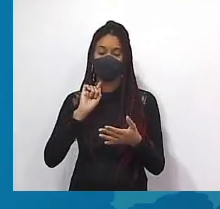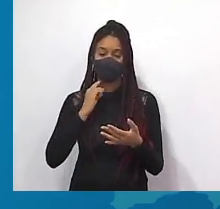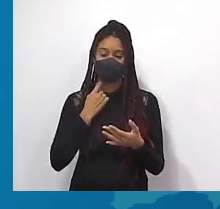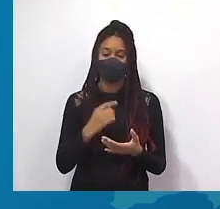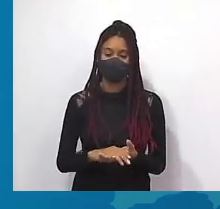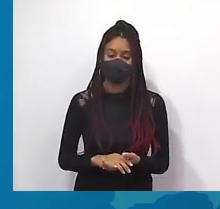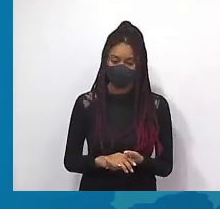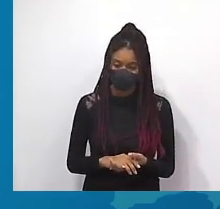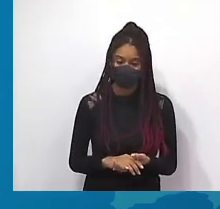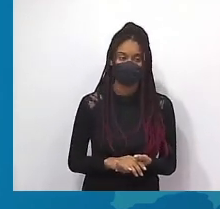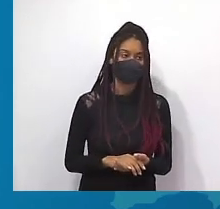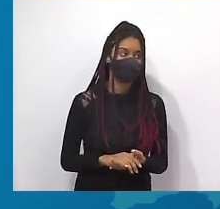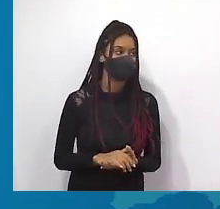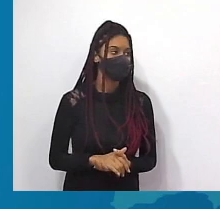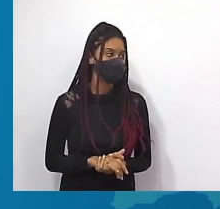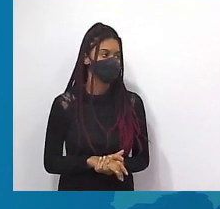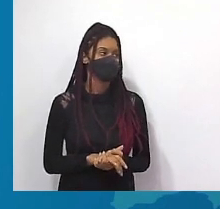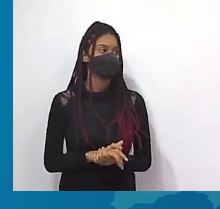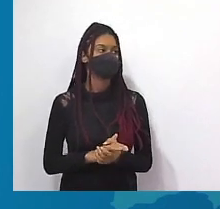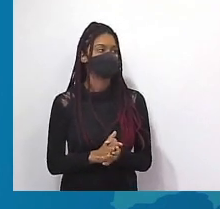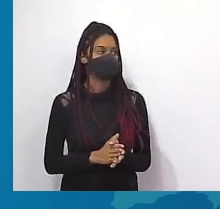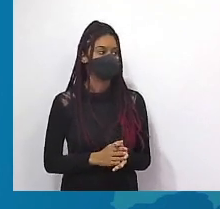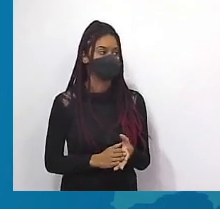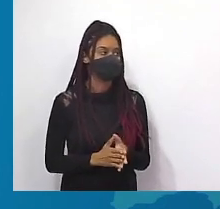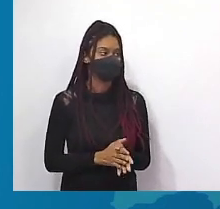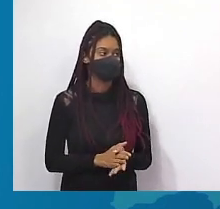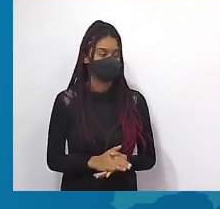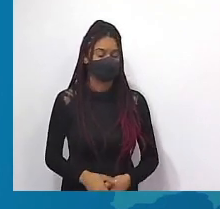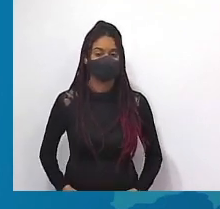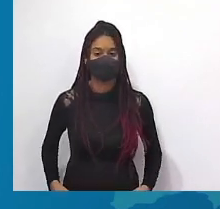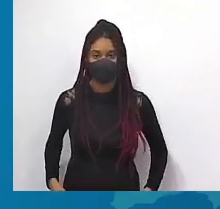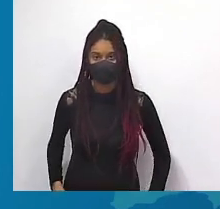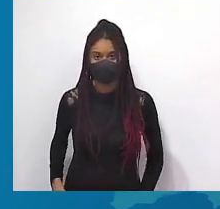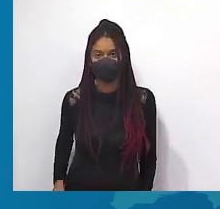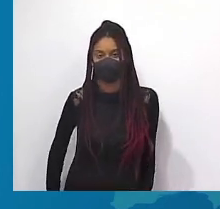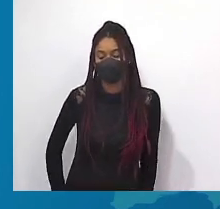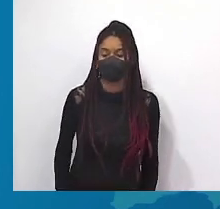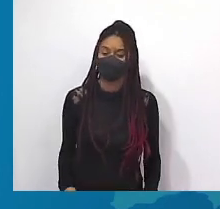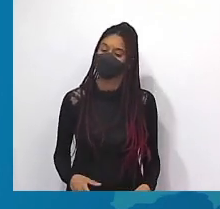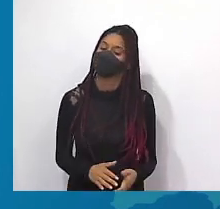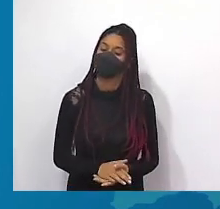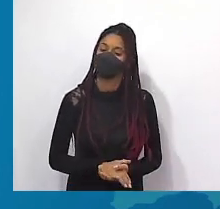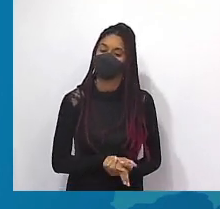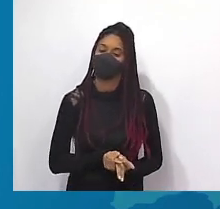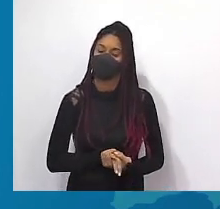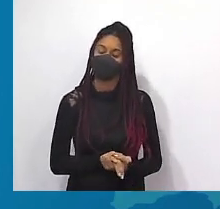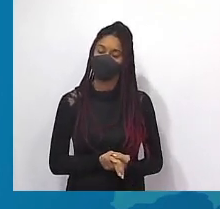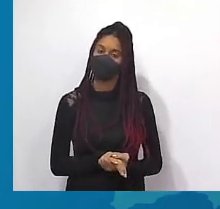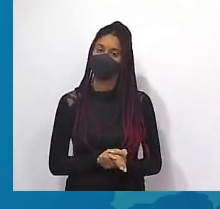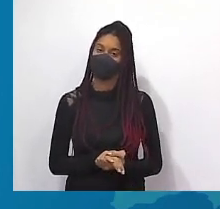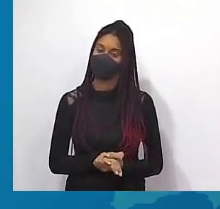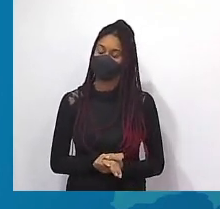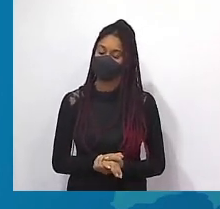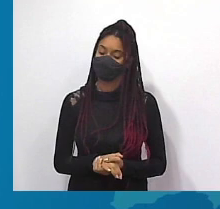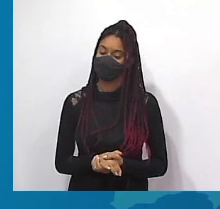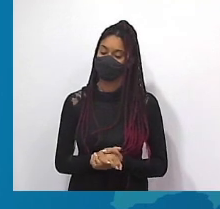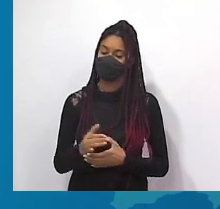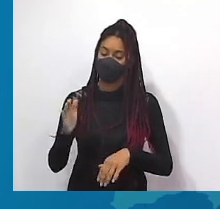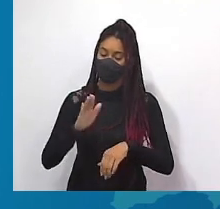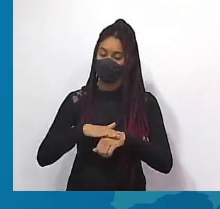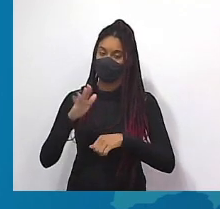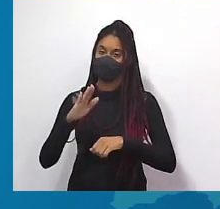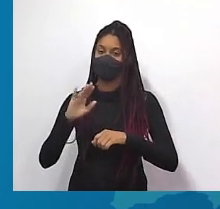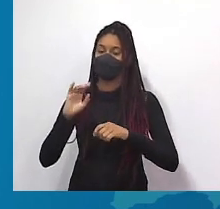a liberação de gases poluentes, mais a tendência do efeito da inversão térmica.